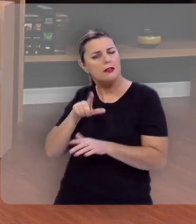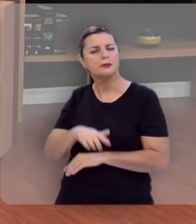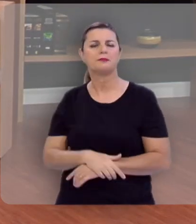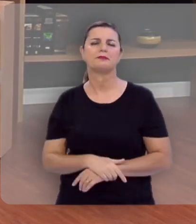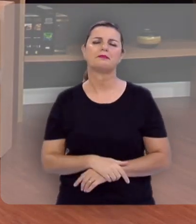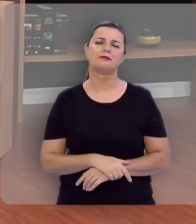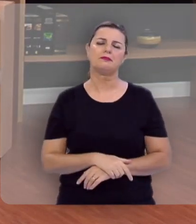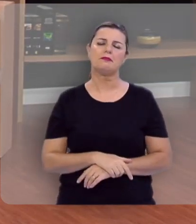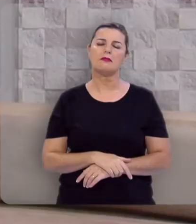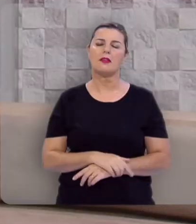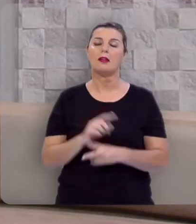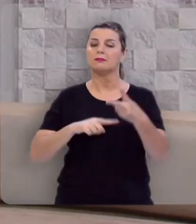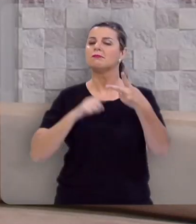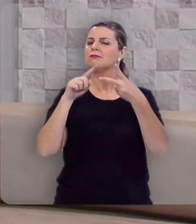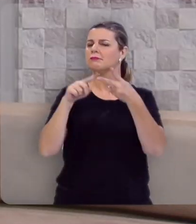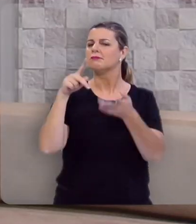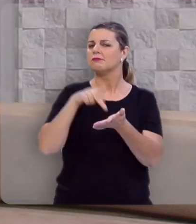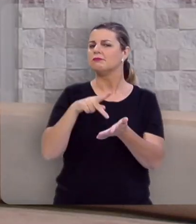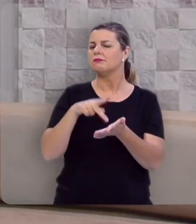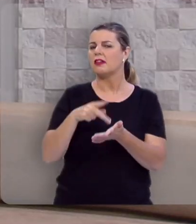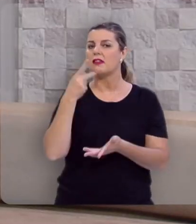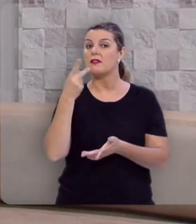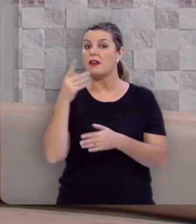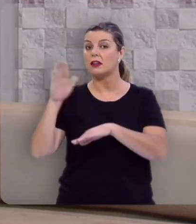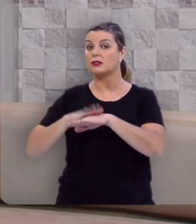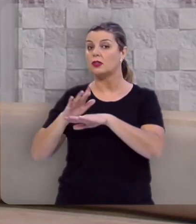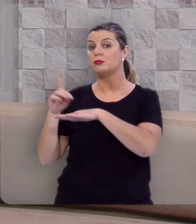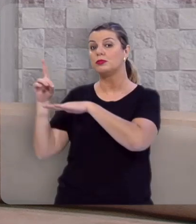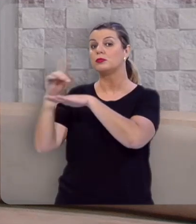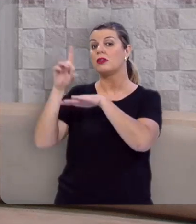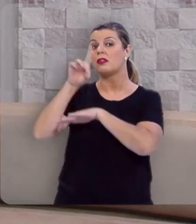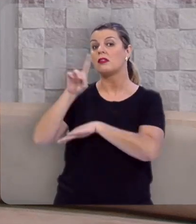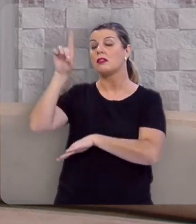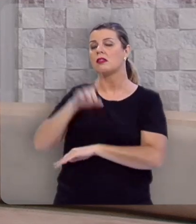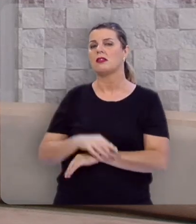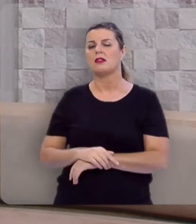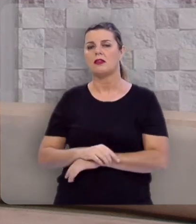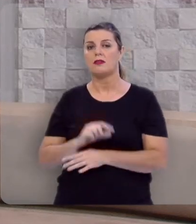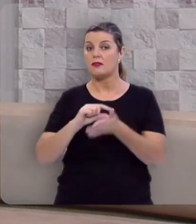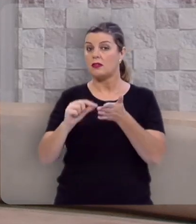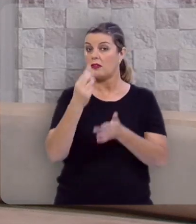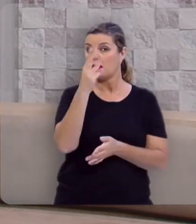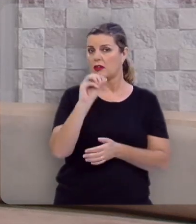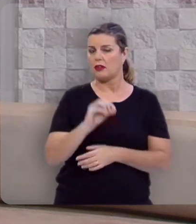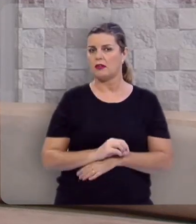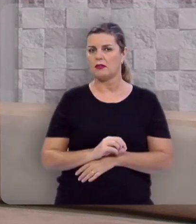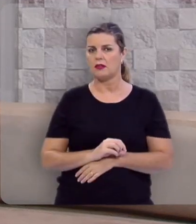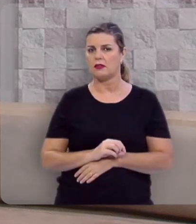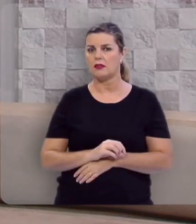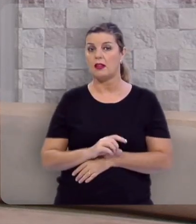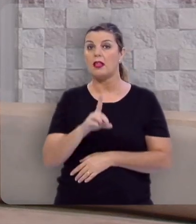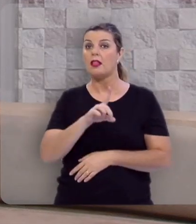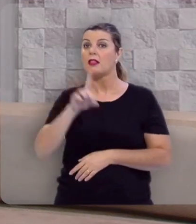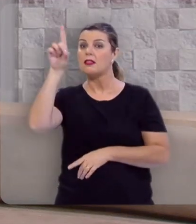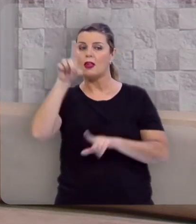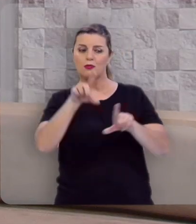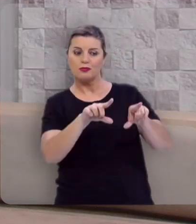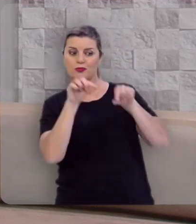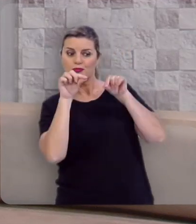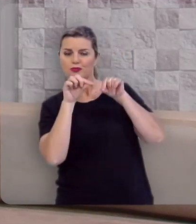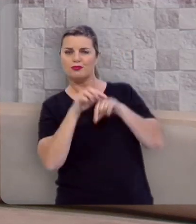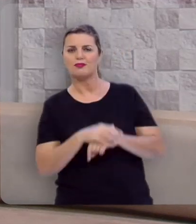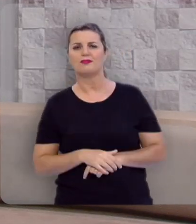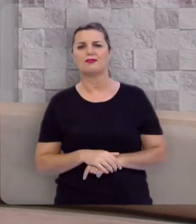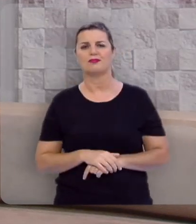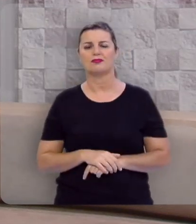antemão. A segunda verdade que destaca a soberania de Deus na salvação está no versículo 30. Aos que Deus